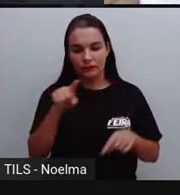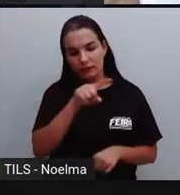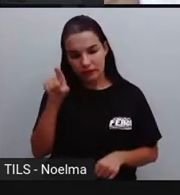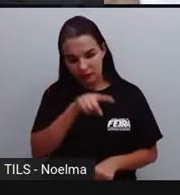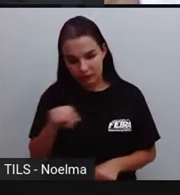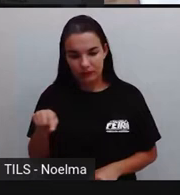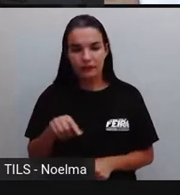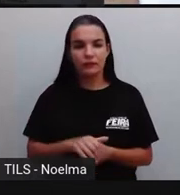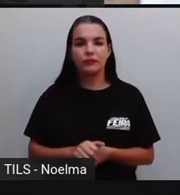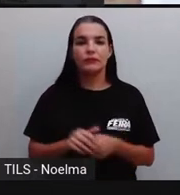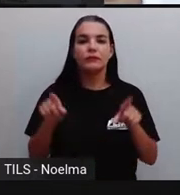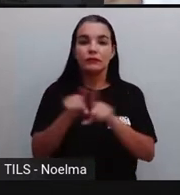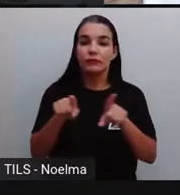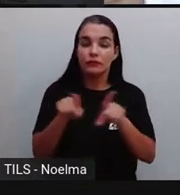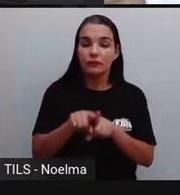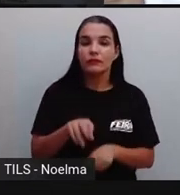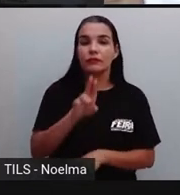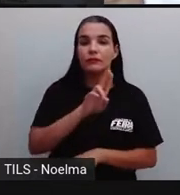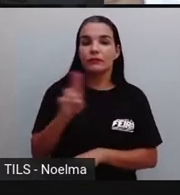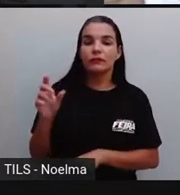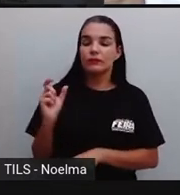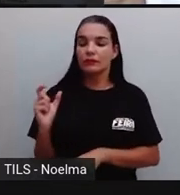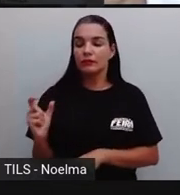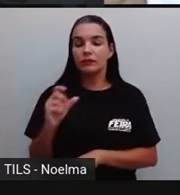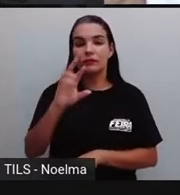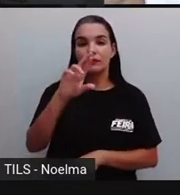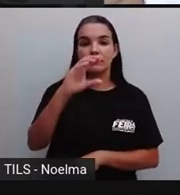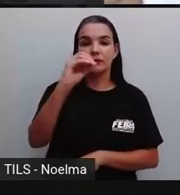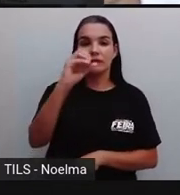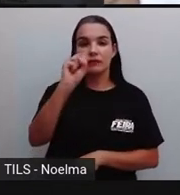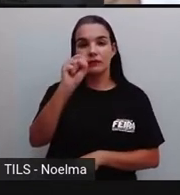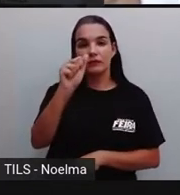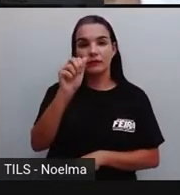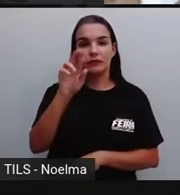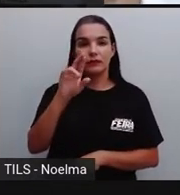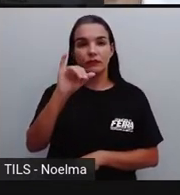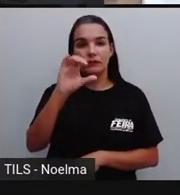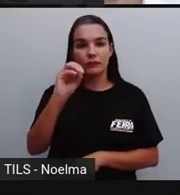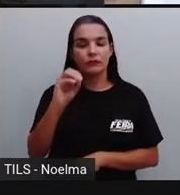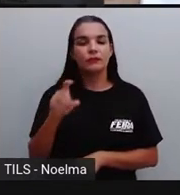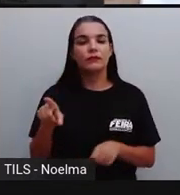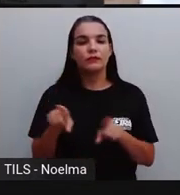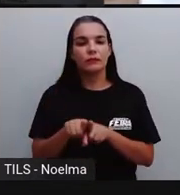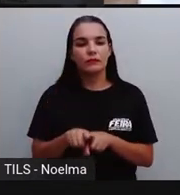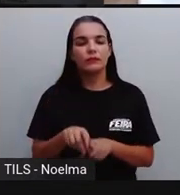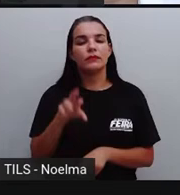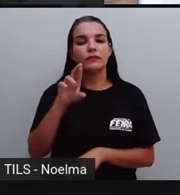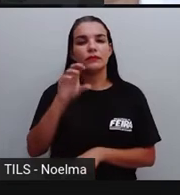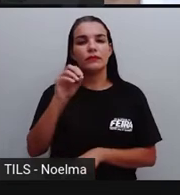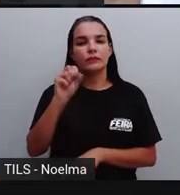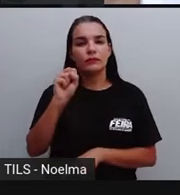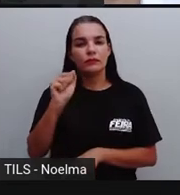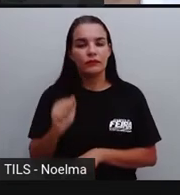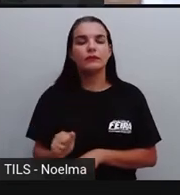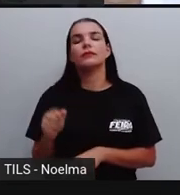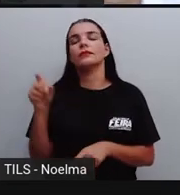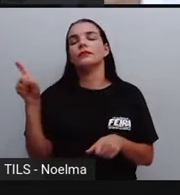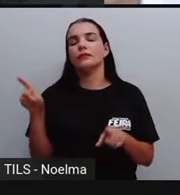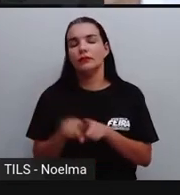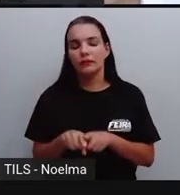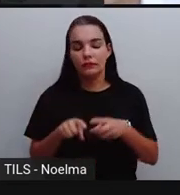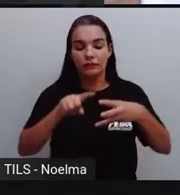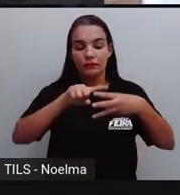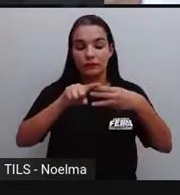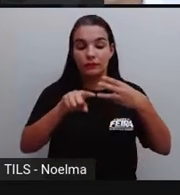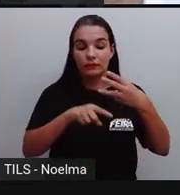Rosário também tem uma letra si com som de z. Rosa também, né?